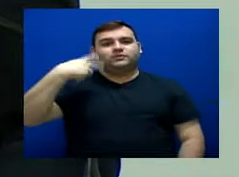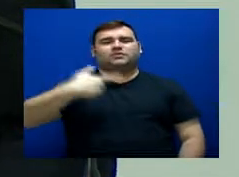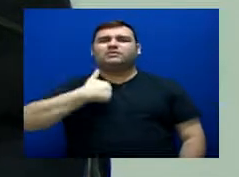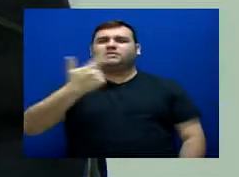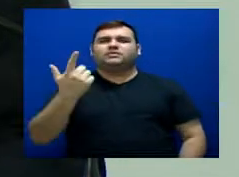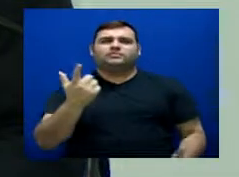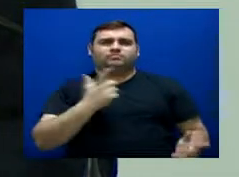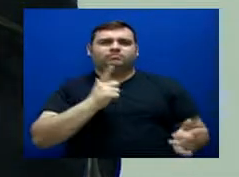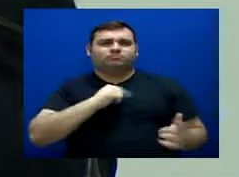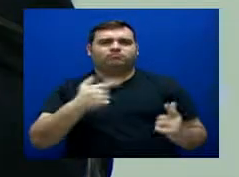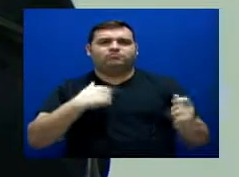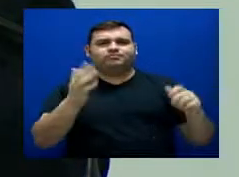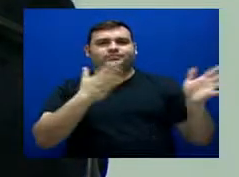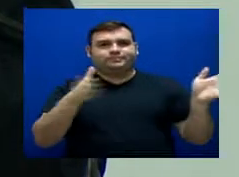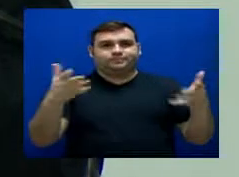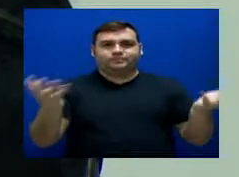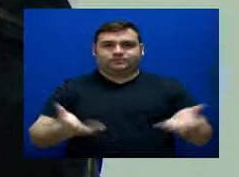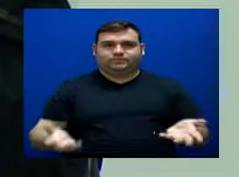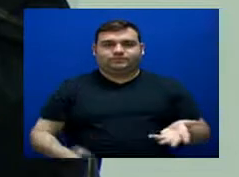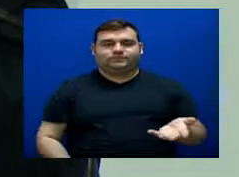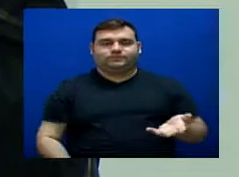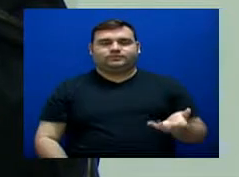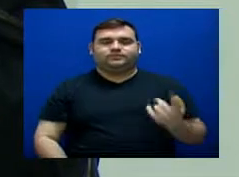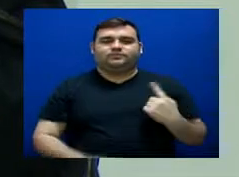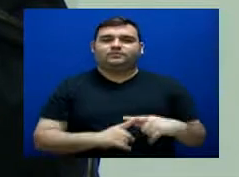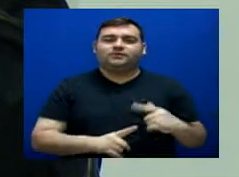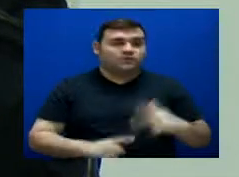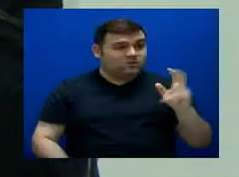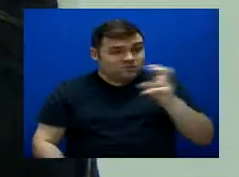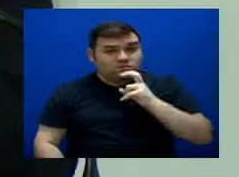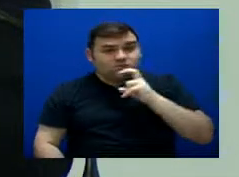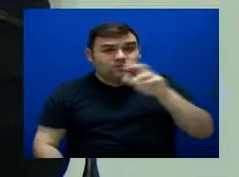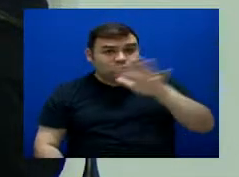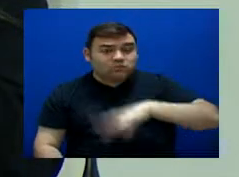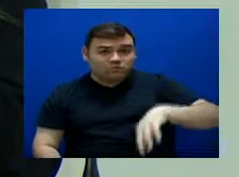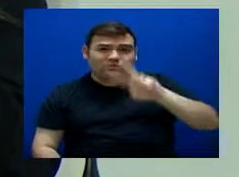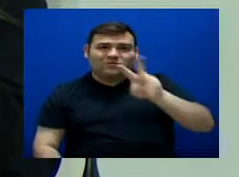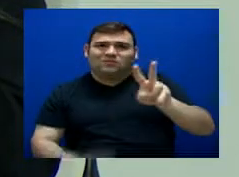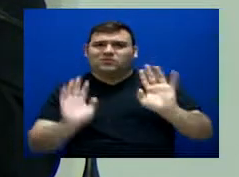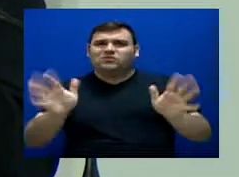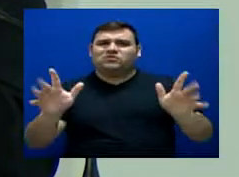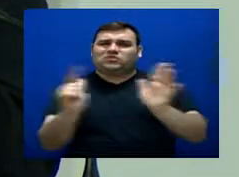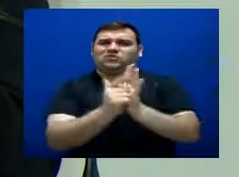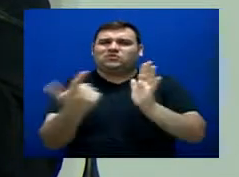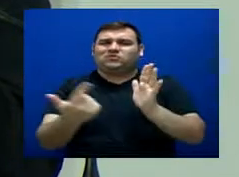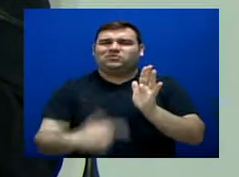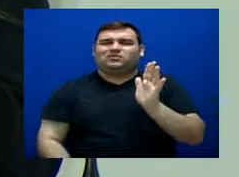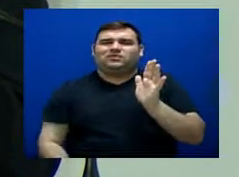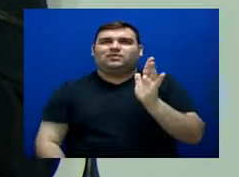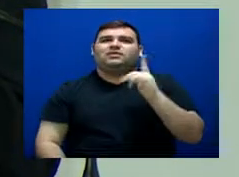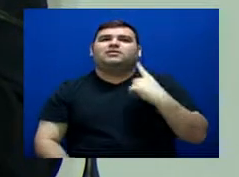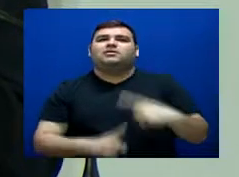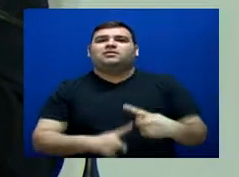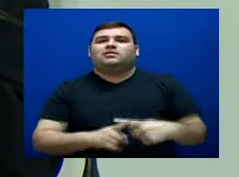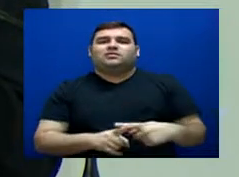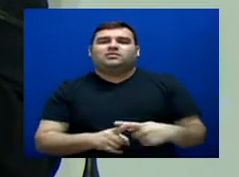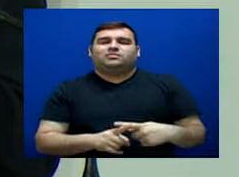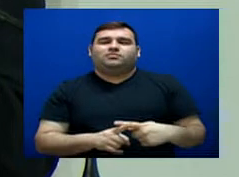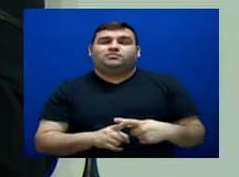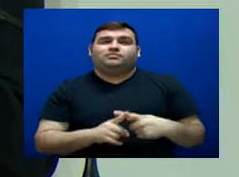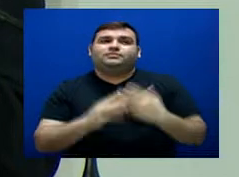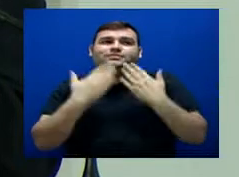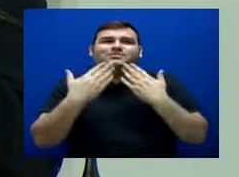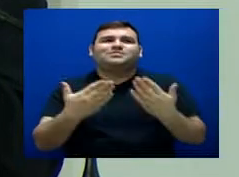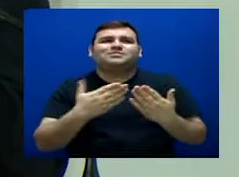eu fiz questão de colocar isso, que toda Sorocaba já viu, com certeza, para mostrar